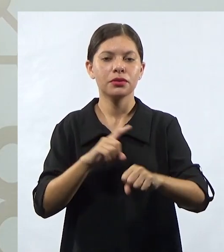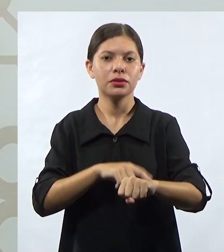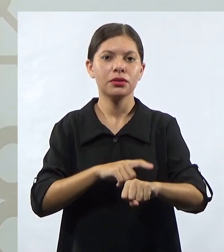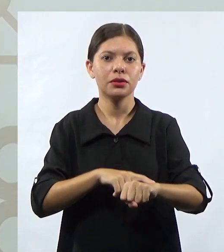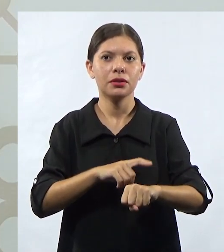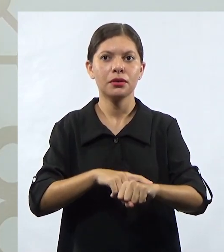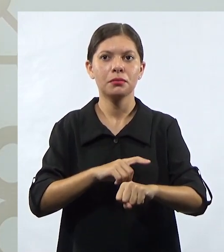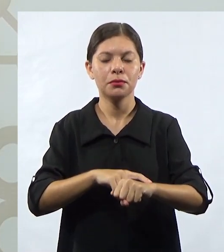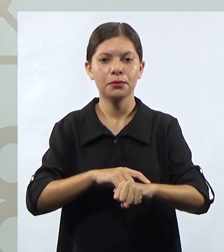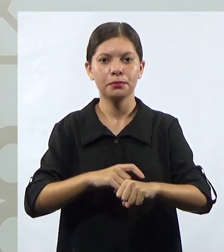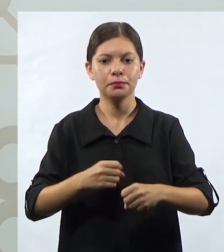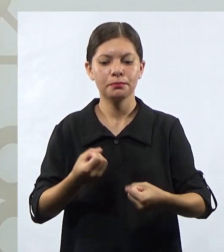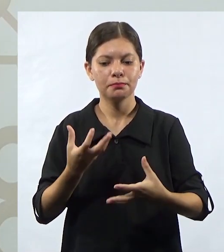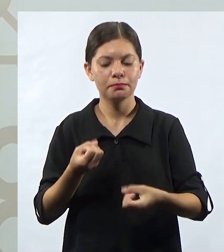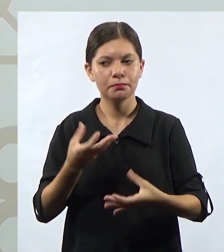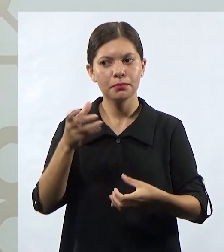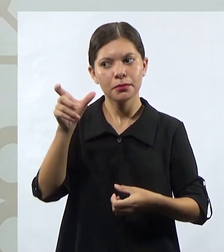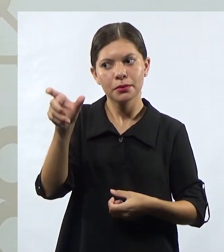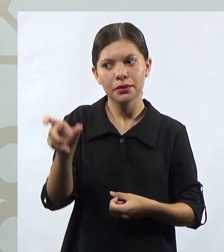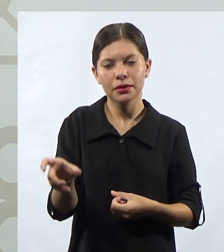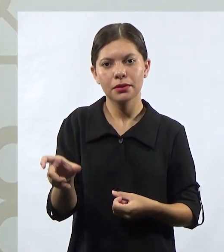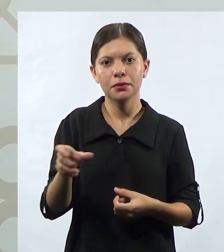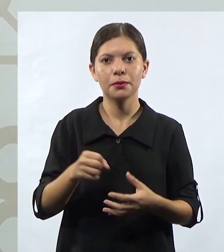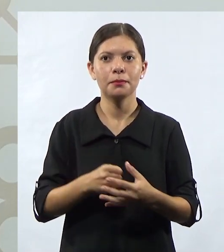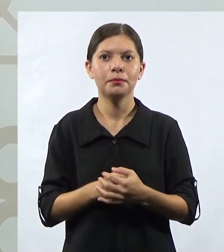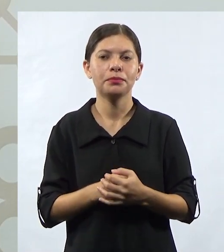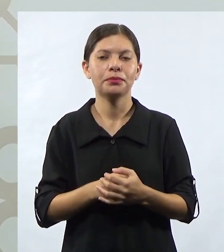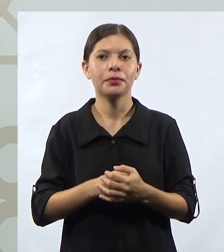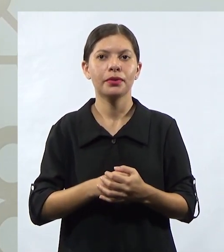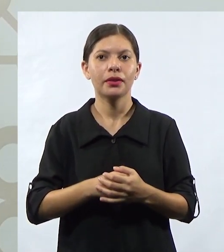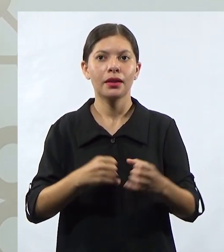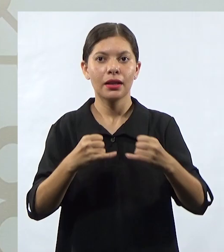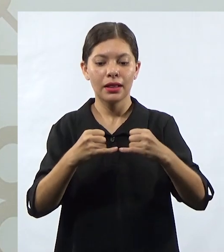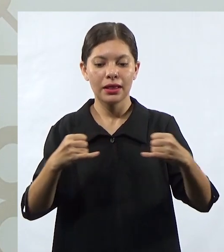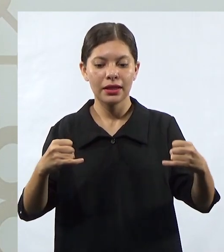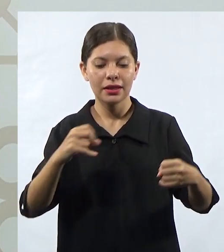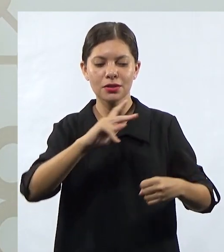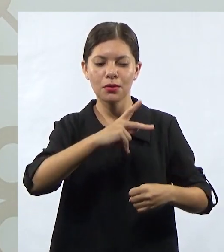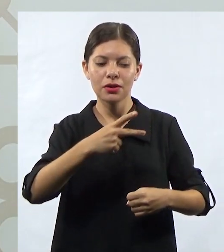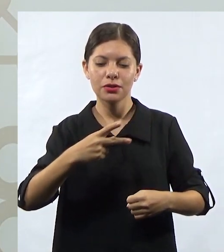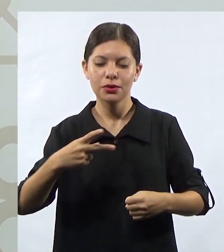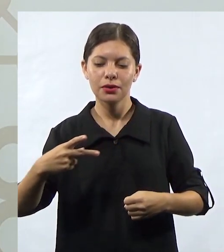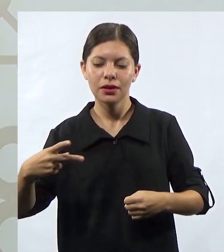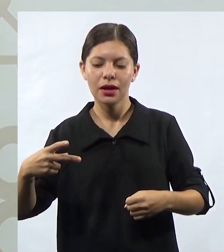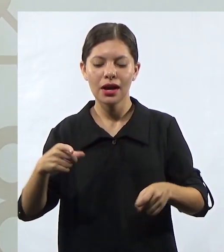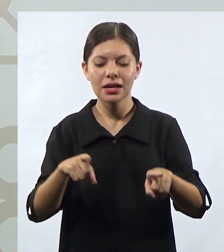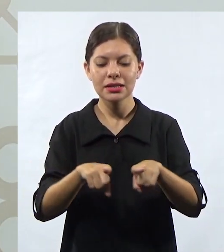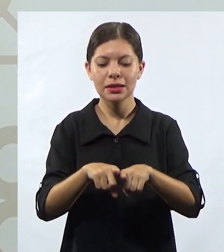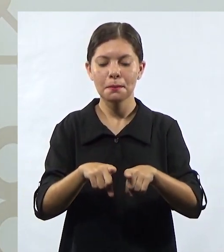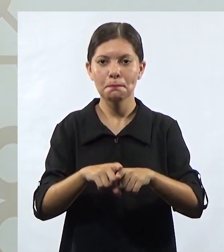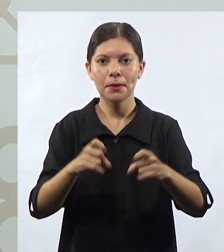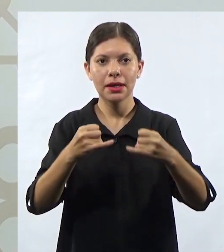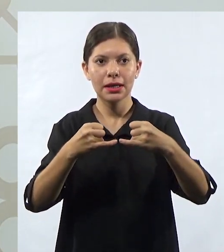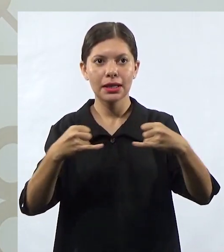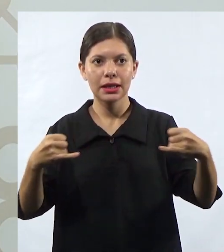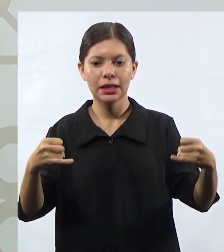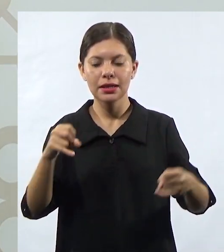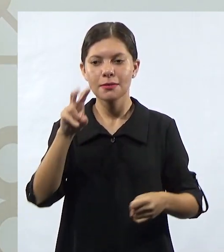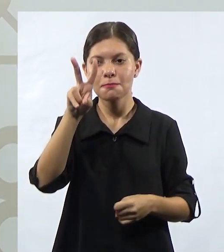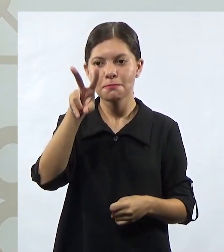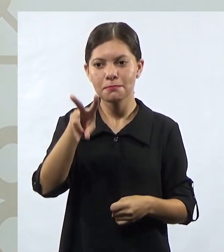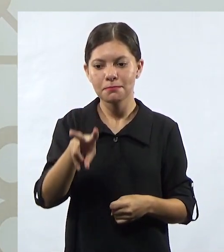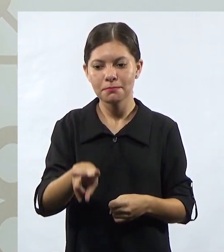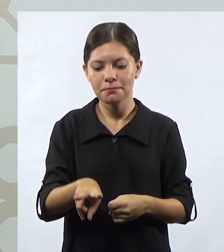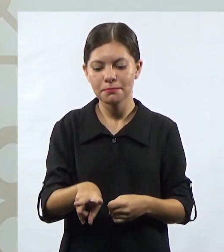autor da linha do tempo. E tem as linhas horizontais, as linhas verticais, então você pode fazer de cima